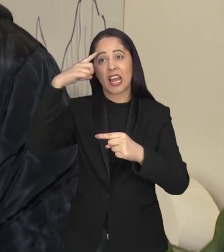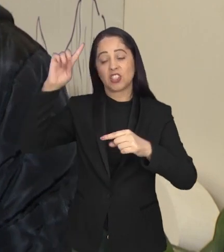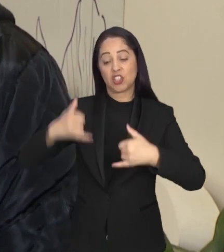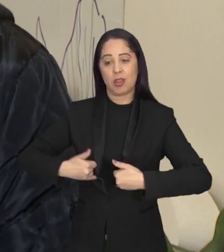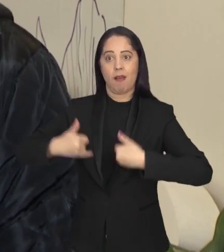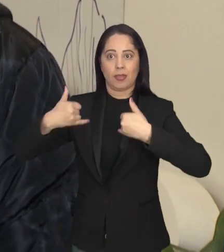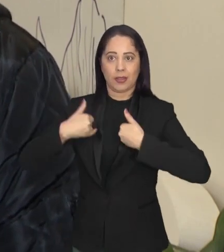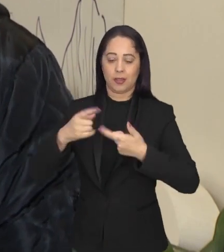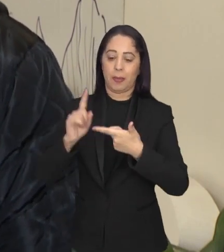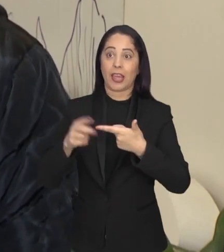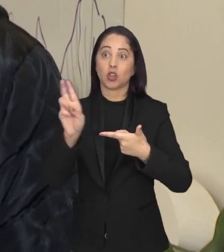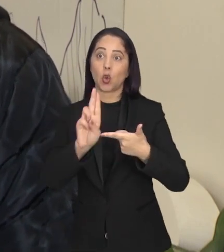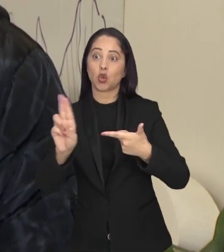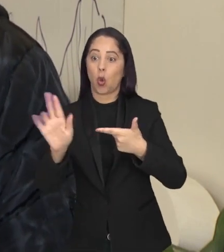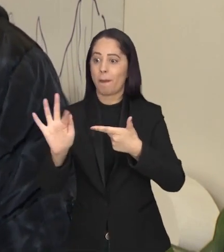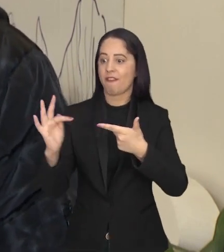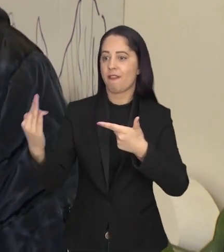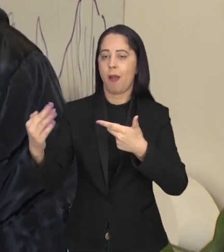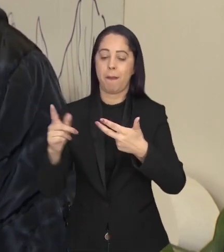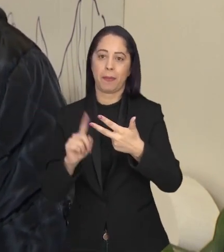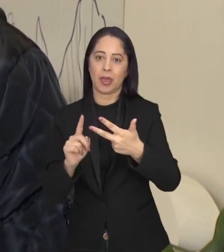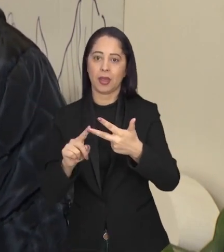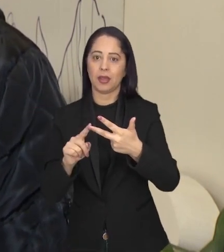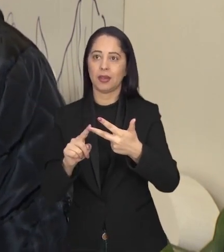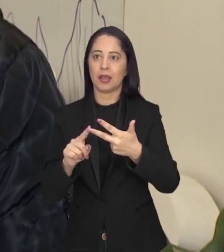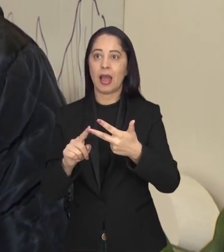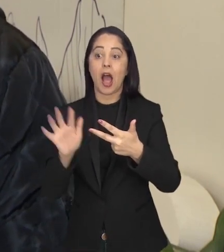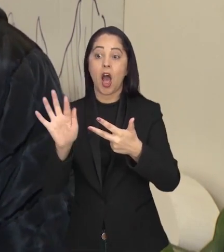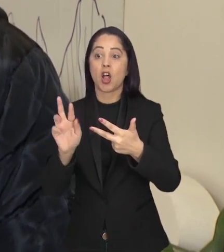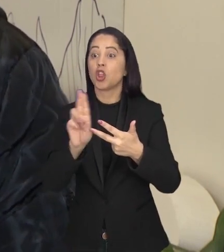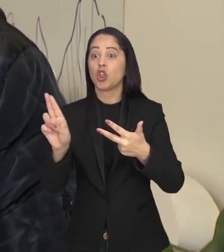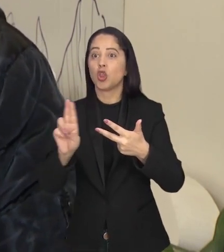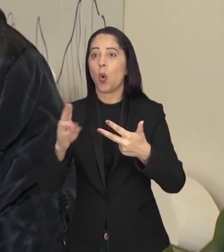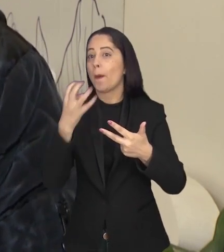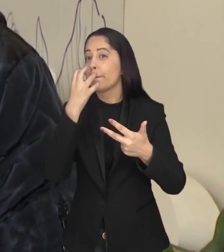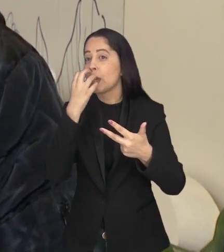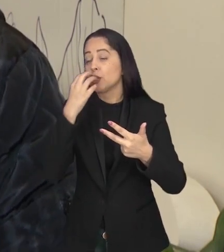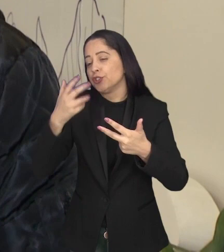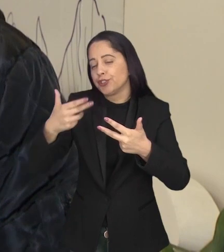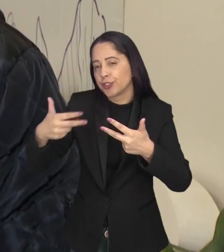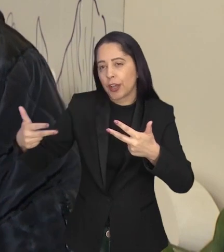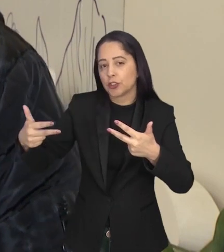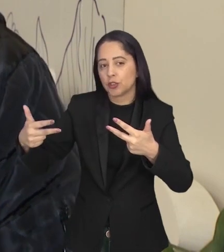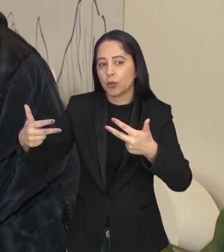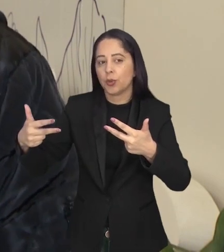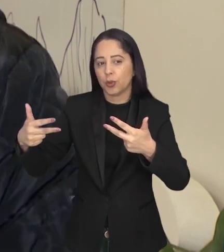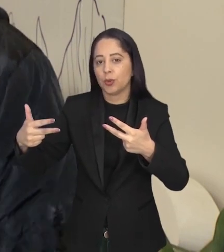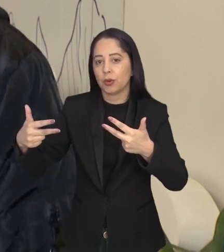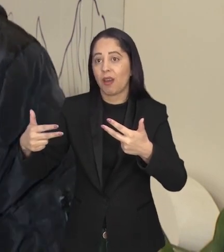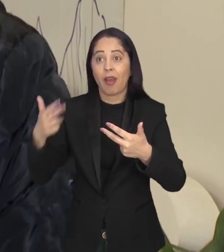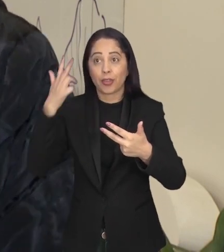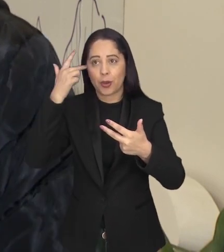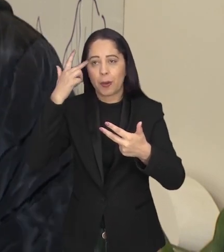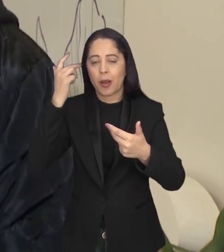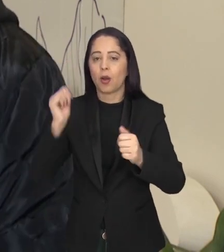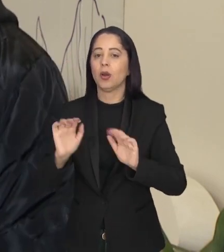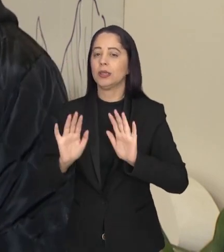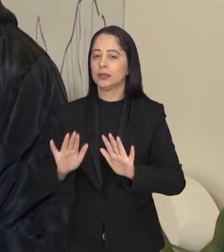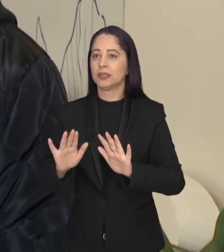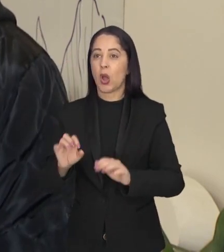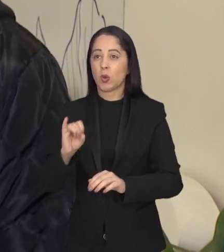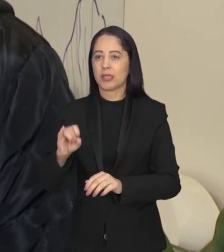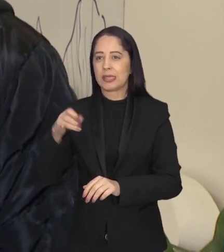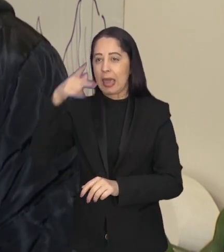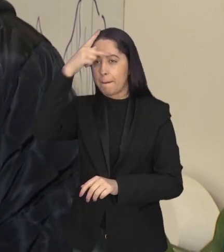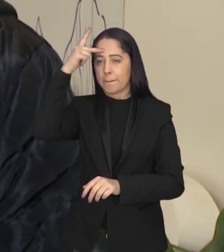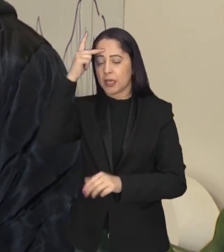a datas de nascimento ou nomes de familiares ou nomes de pet, data de nascimento de pet. Isso é muito comum no dia a